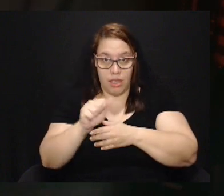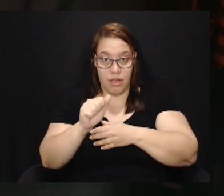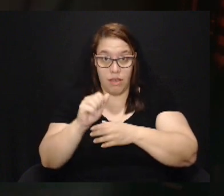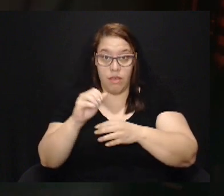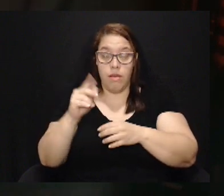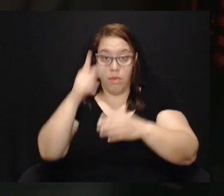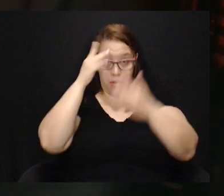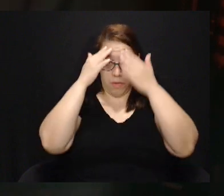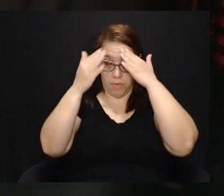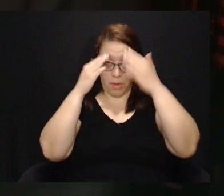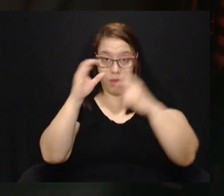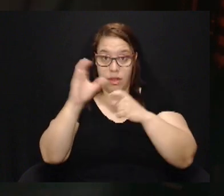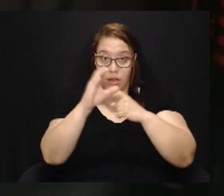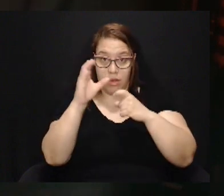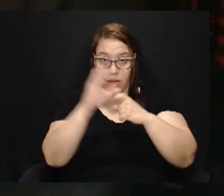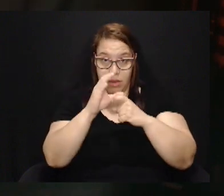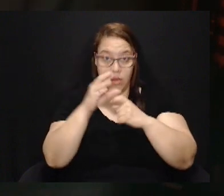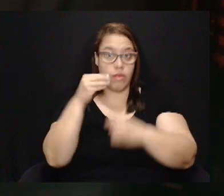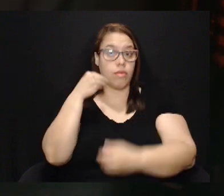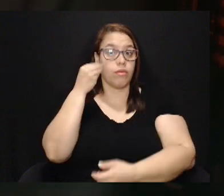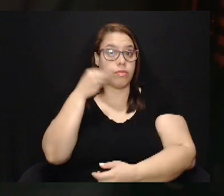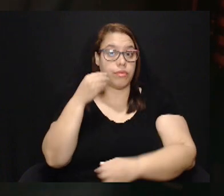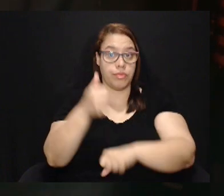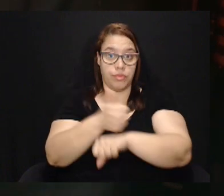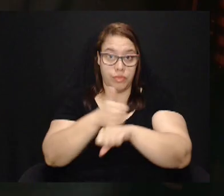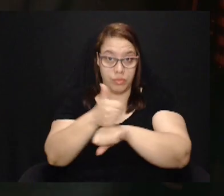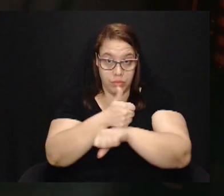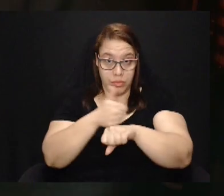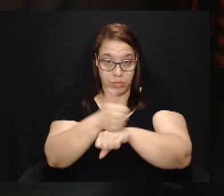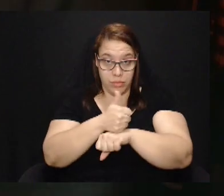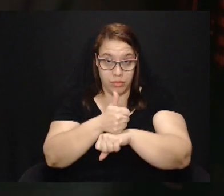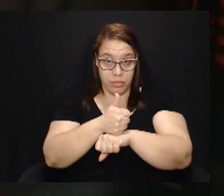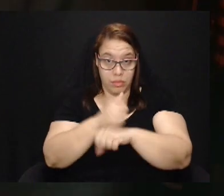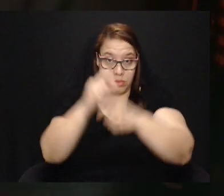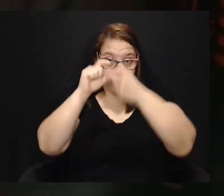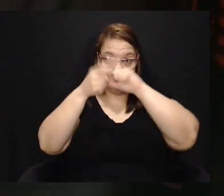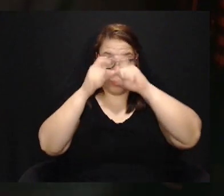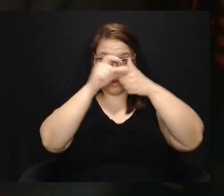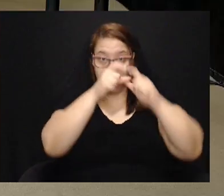de experiência, especialista em transtornos